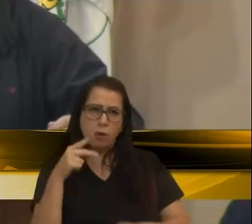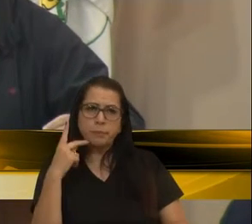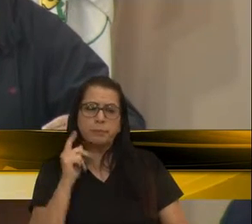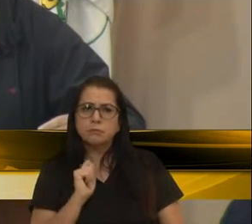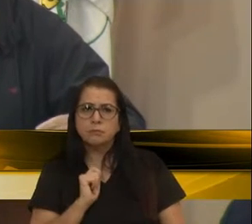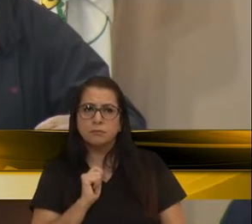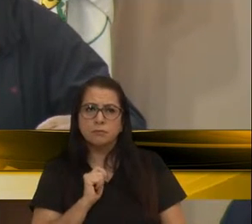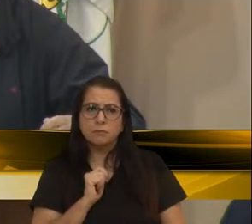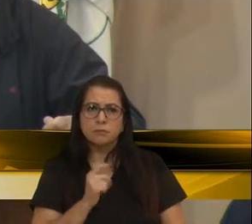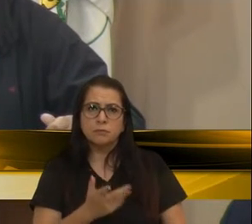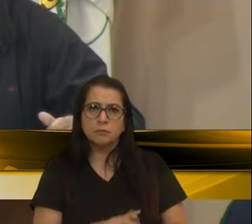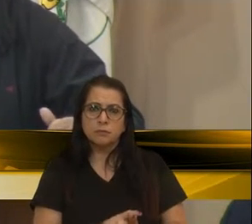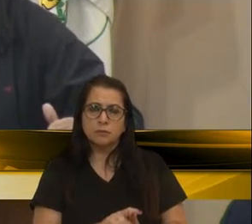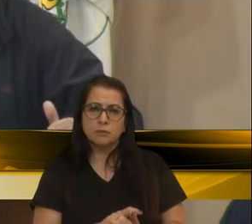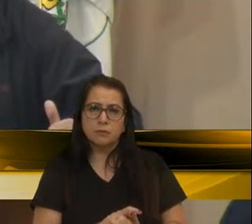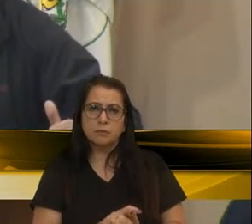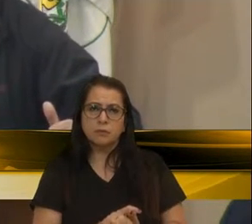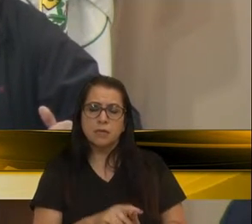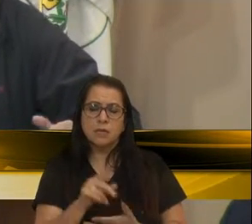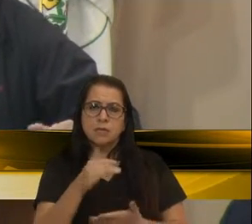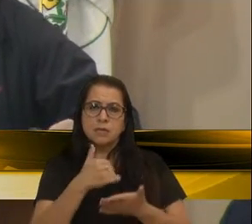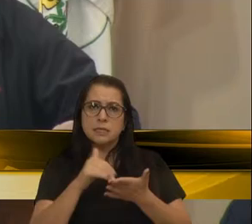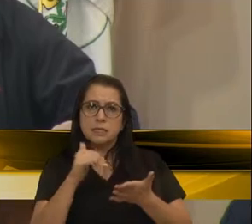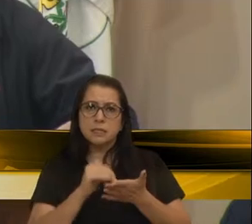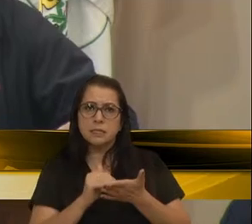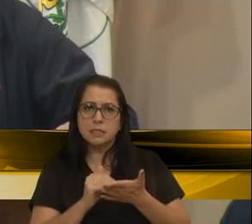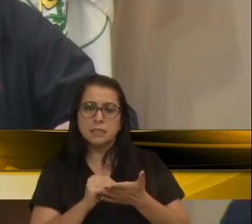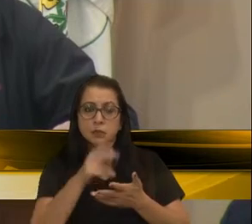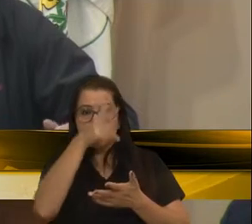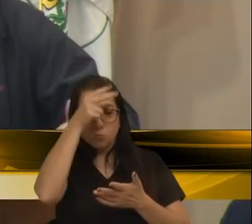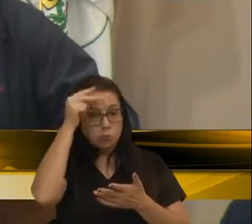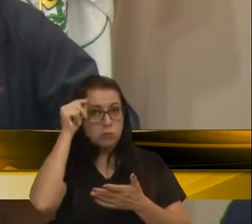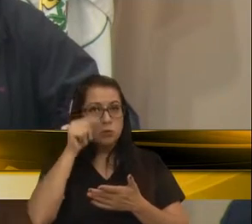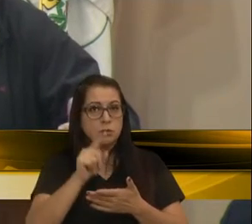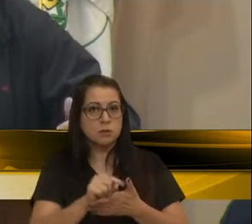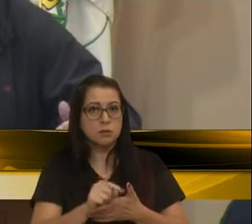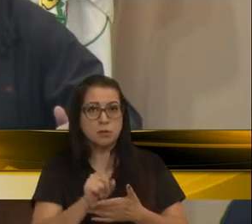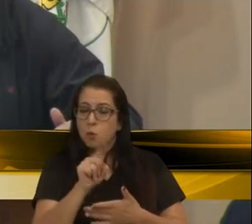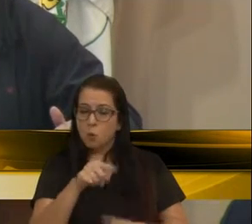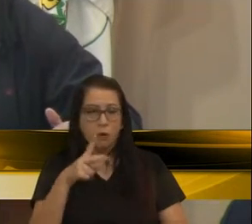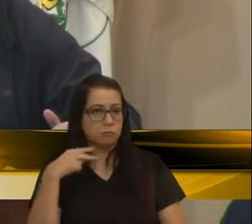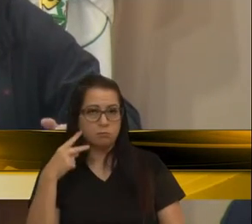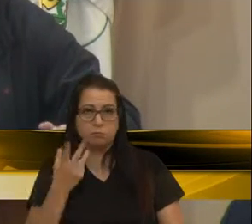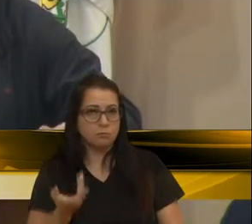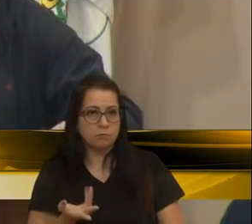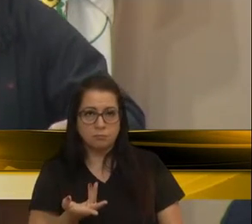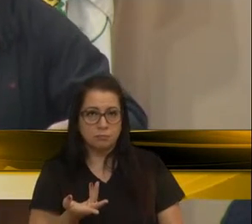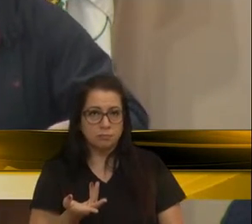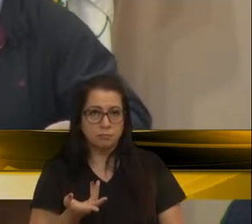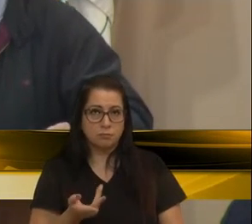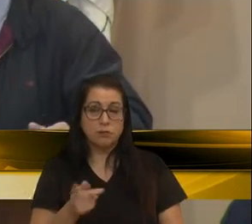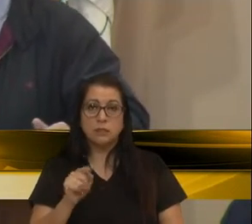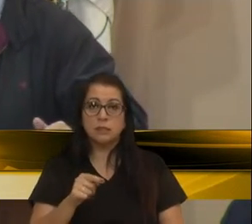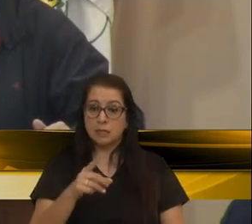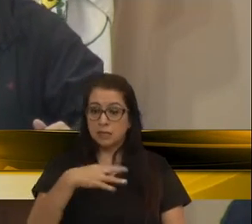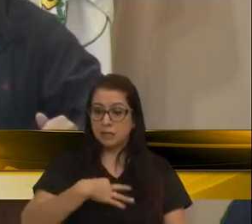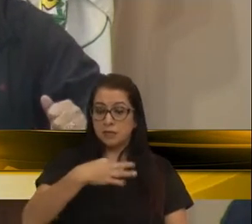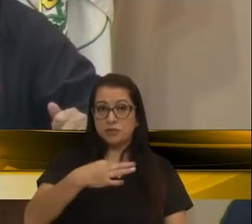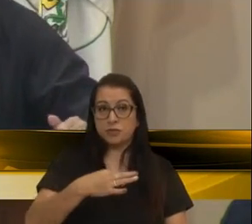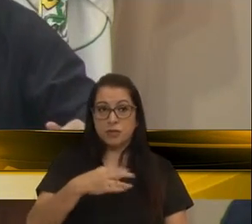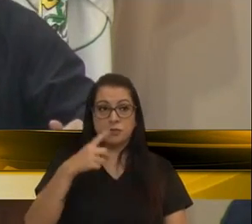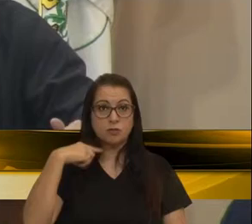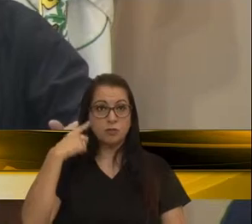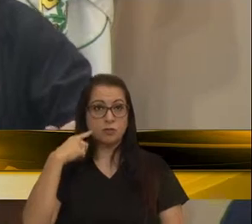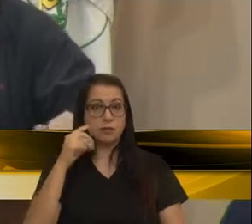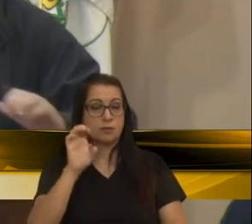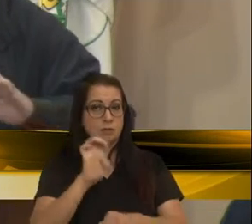político? Ser secretário municipal não é ser político? Ser candidato a